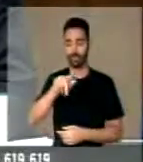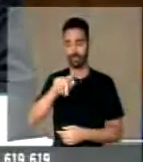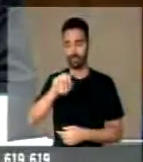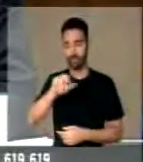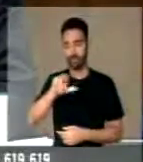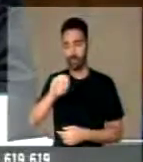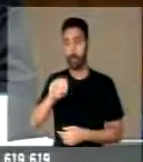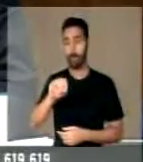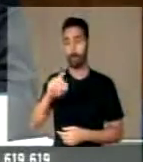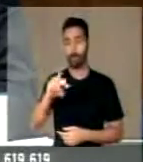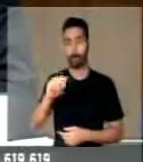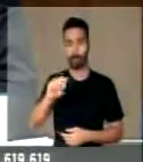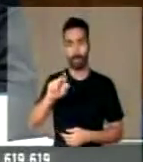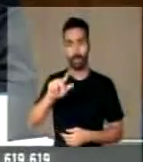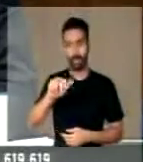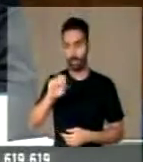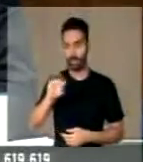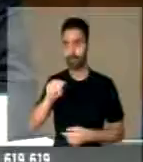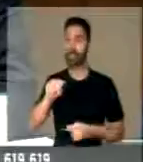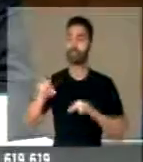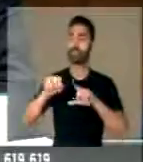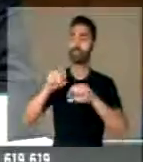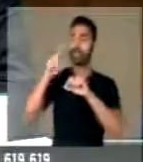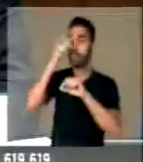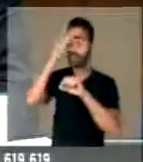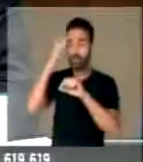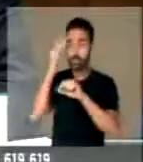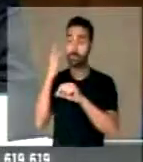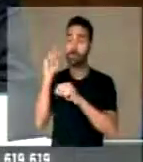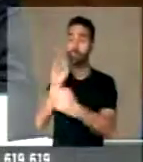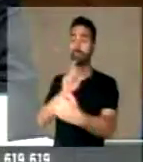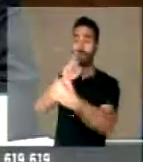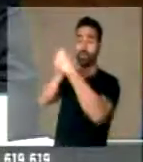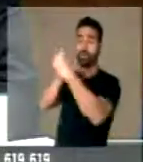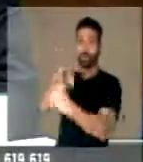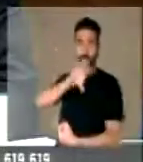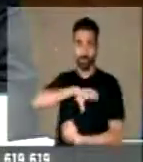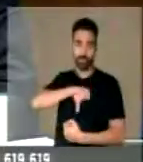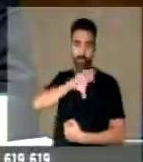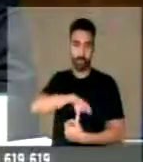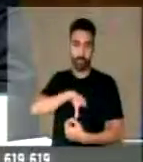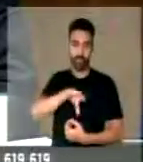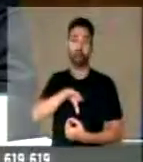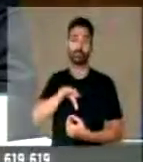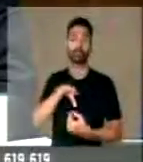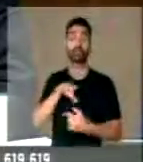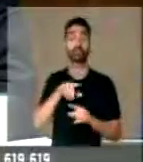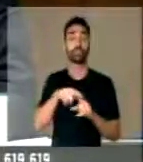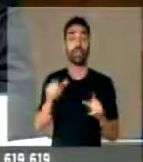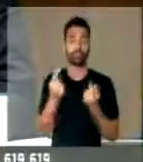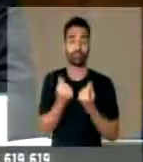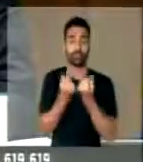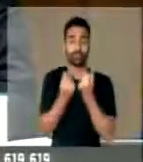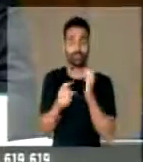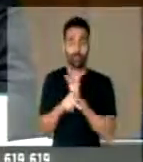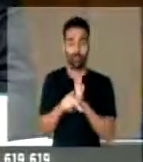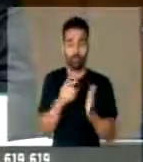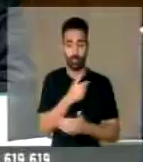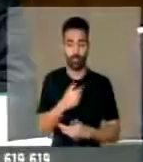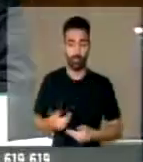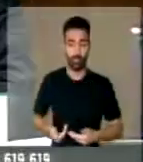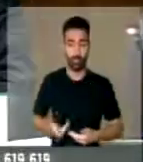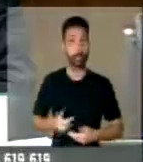alguns membros para devolver a oficiais portugueses estupefatos o dinheiro do erário que